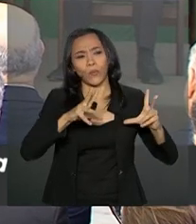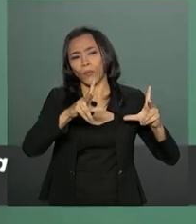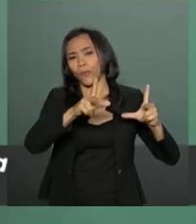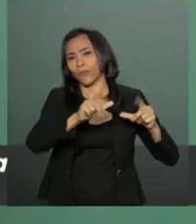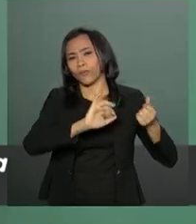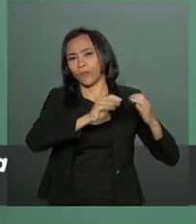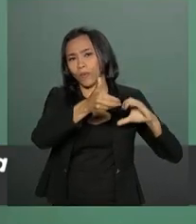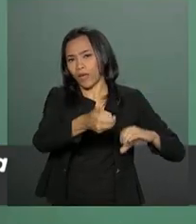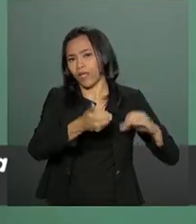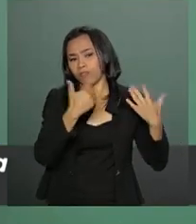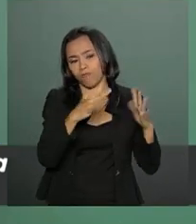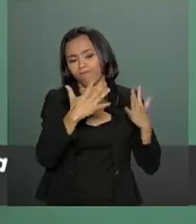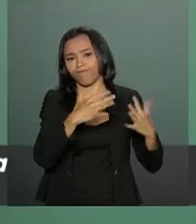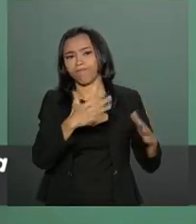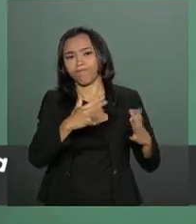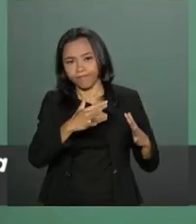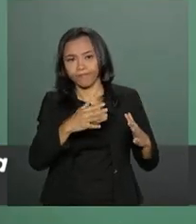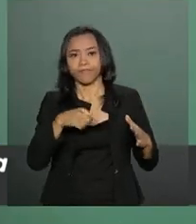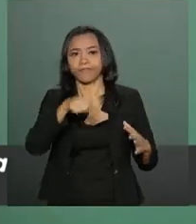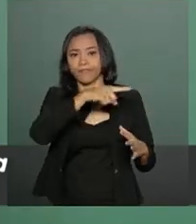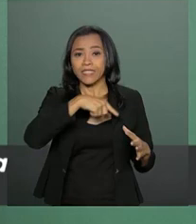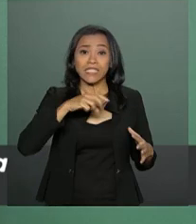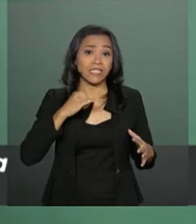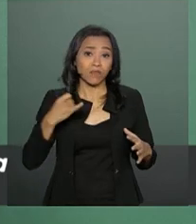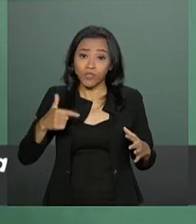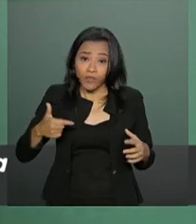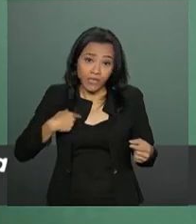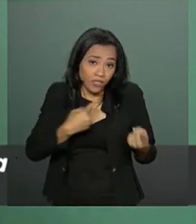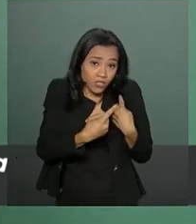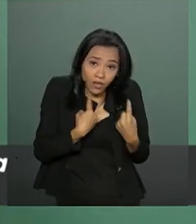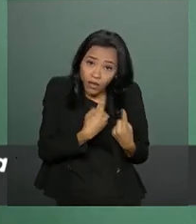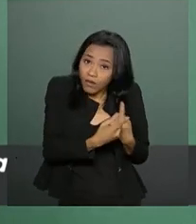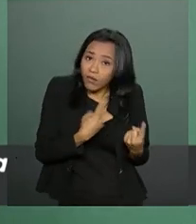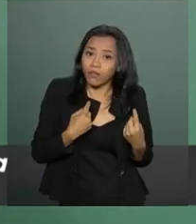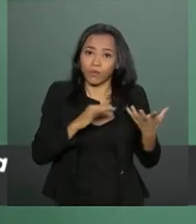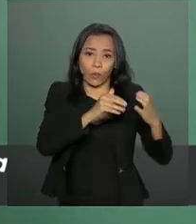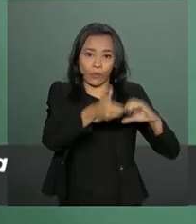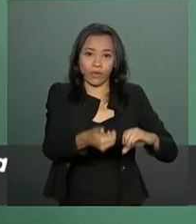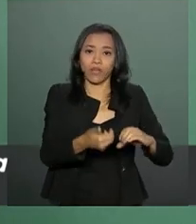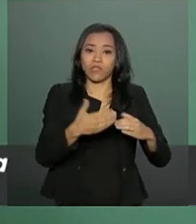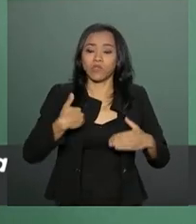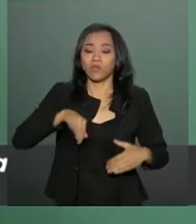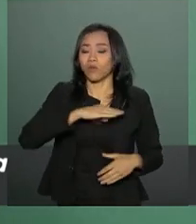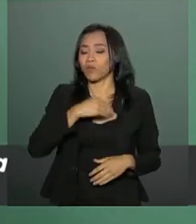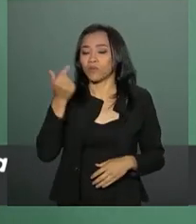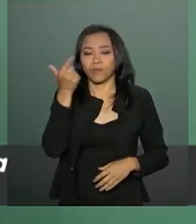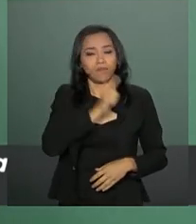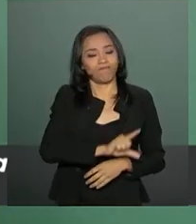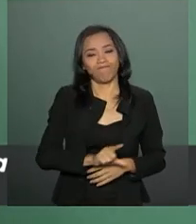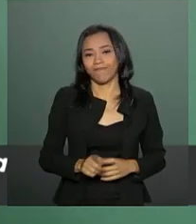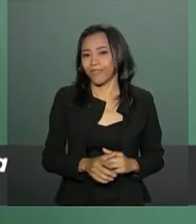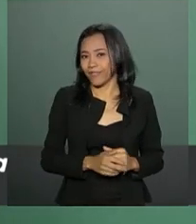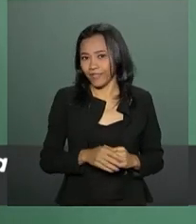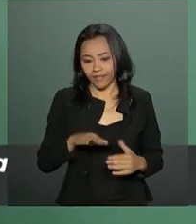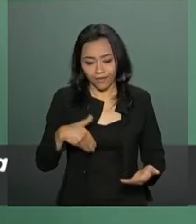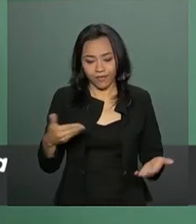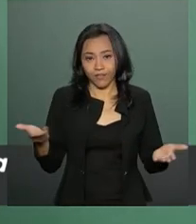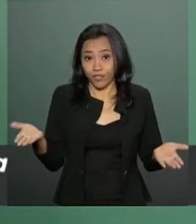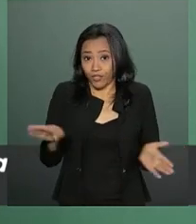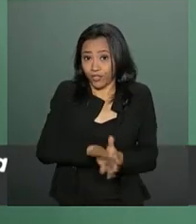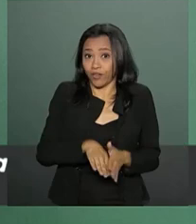é que não fosse este diálogo intenso com o congresso nacional nós não conseguiríamos chegar até aqui